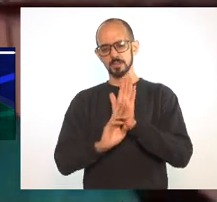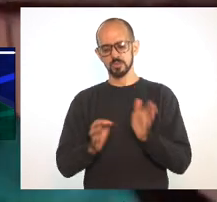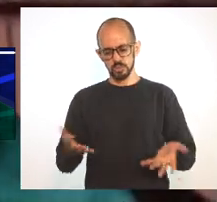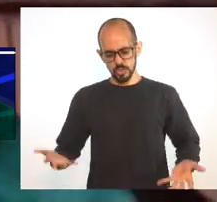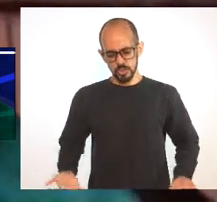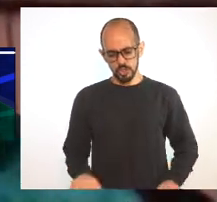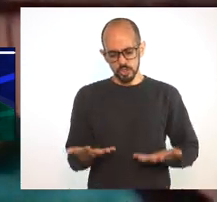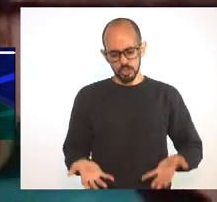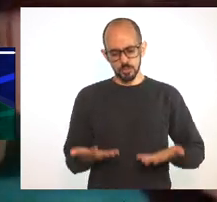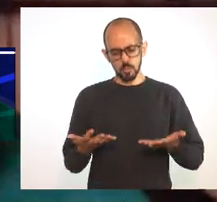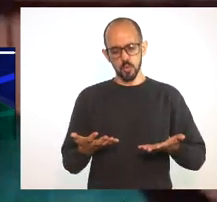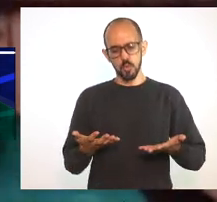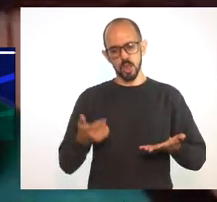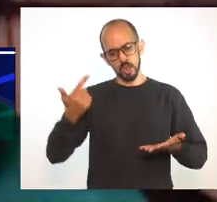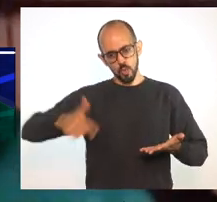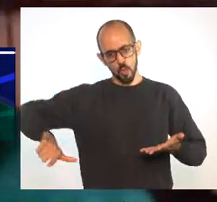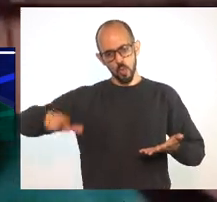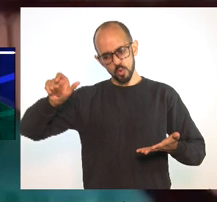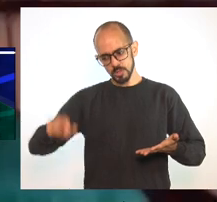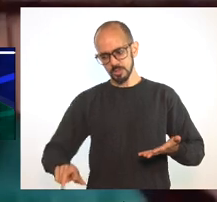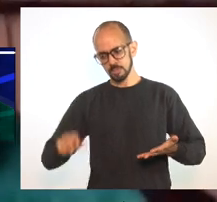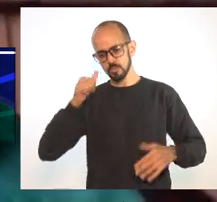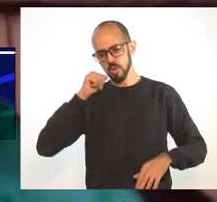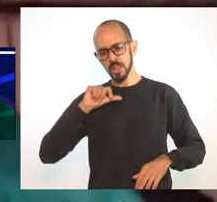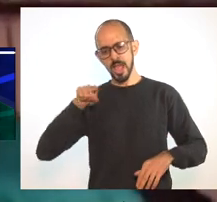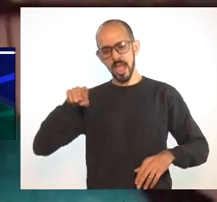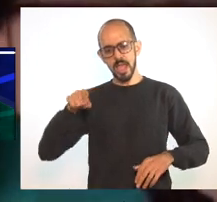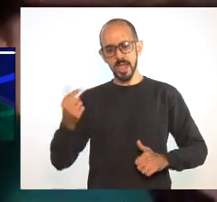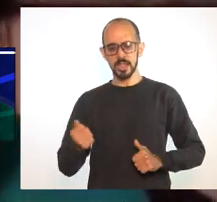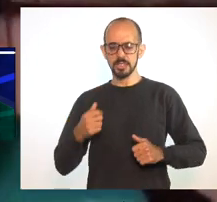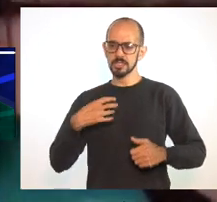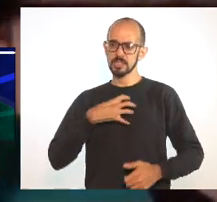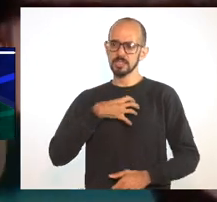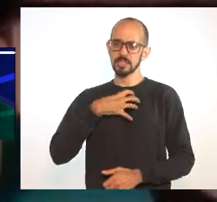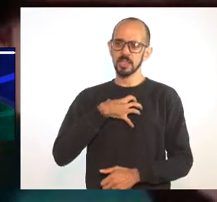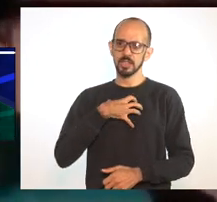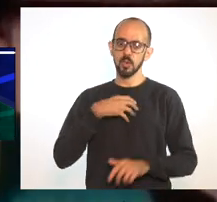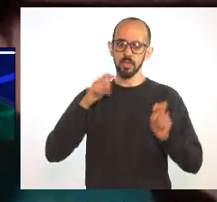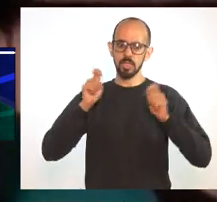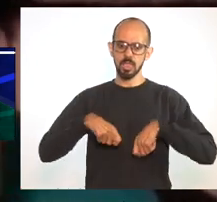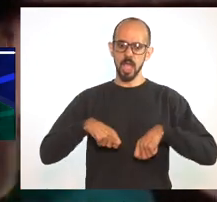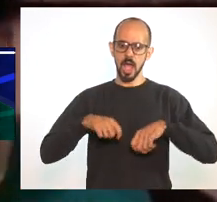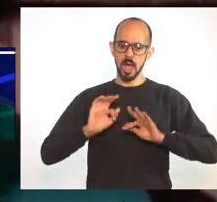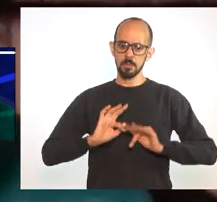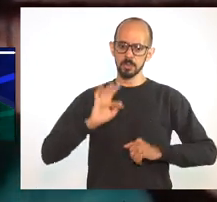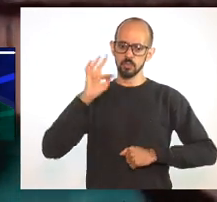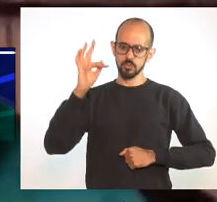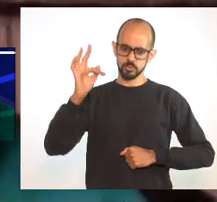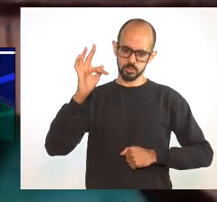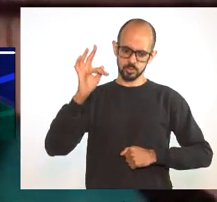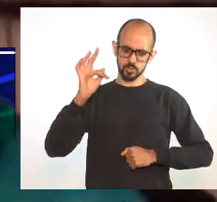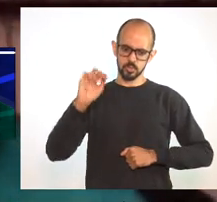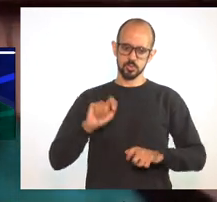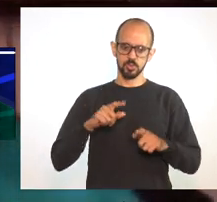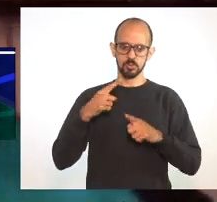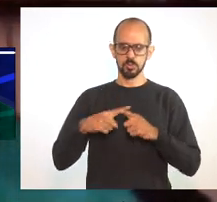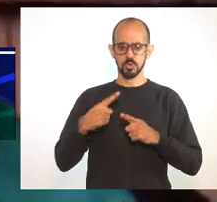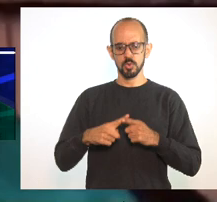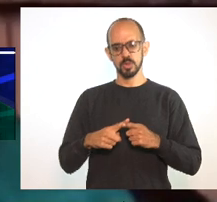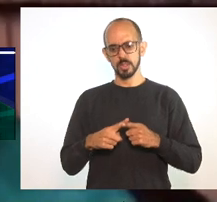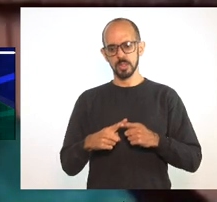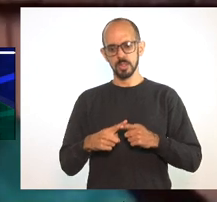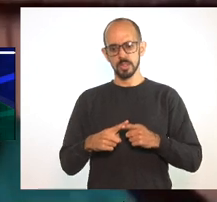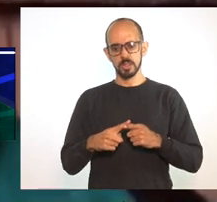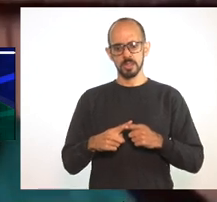que outras mulheres como nós possam ter perspectiva de futuro nesse sentido. Porque a tônica da história